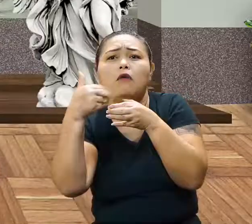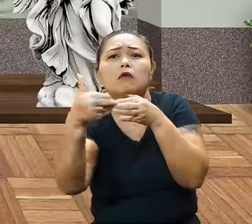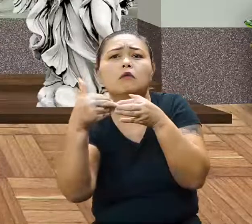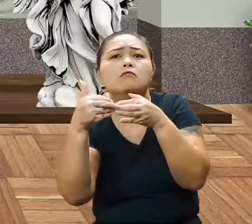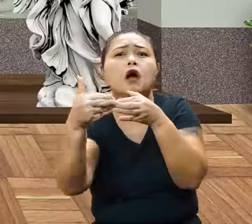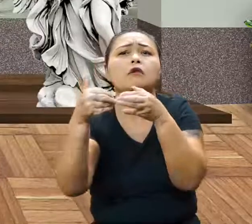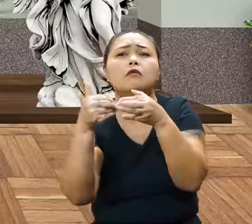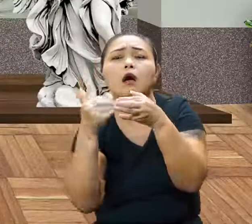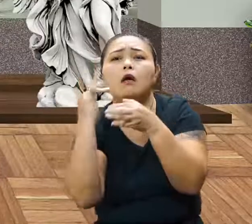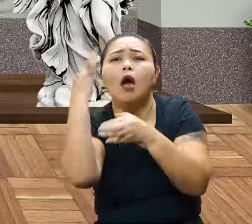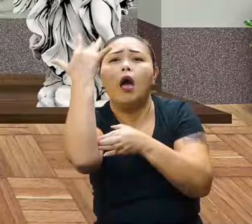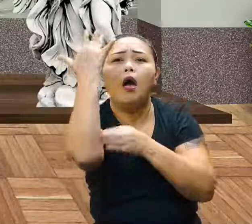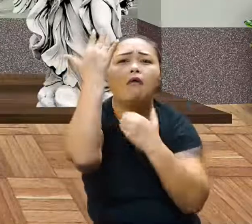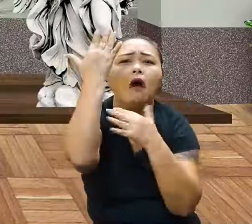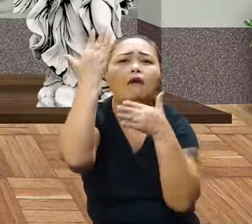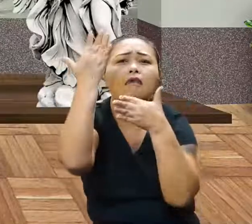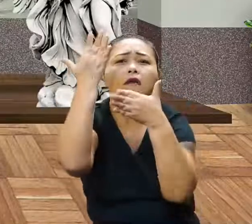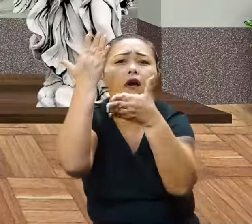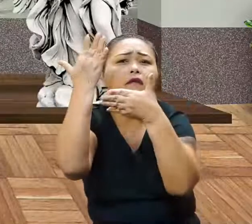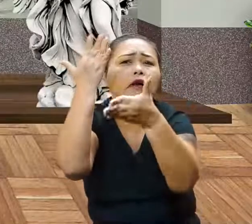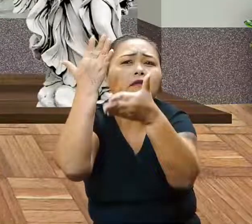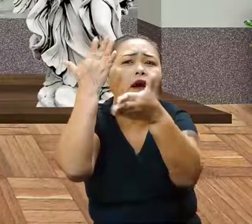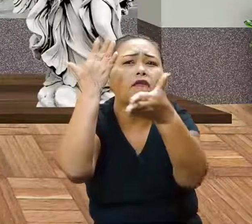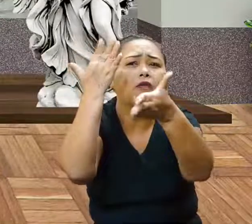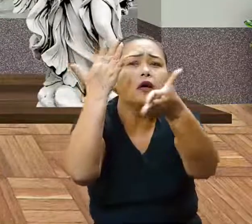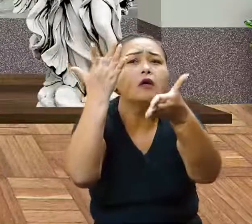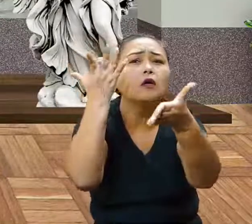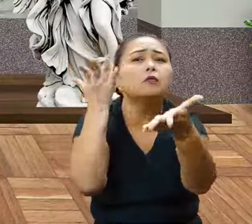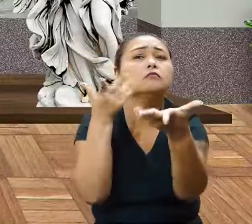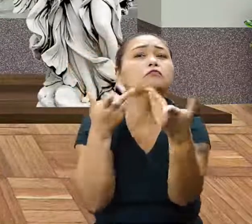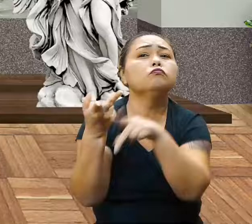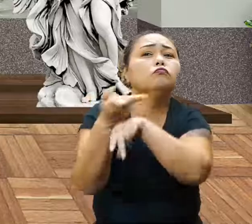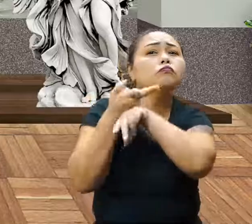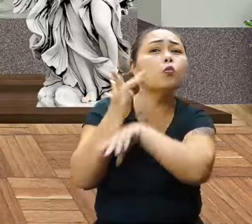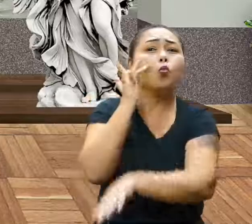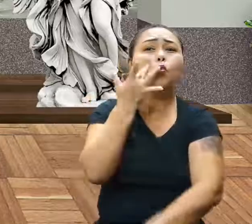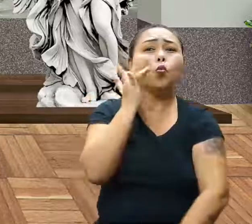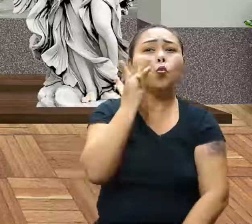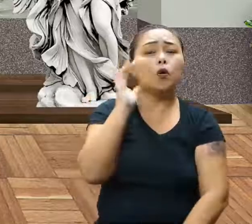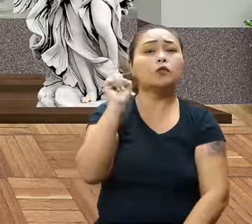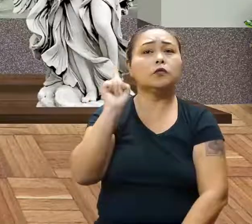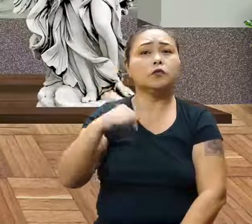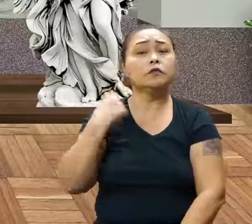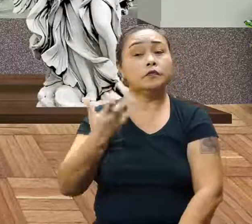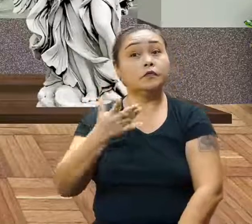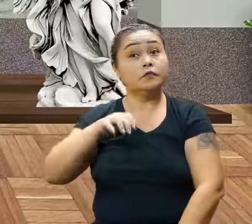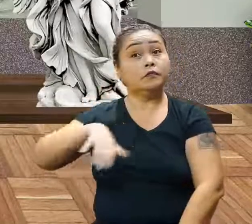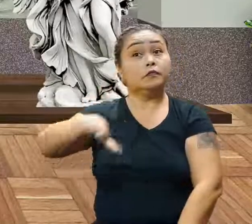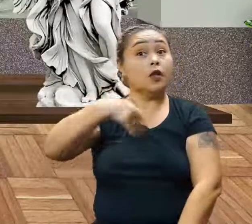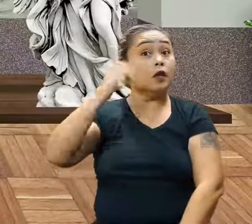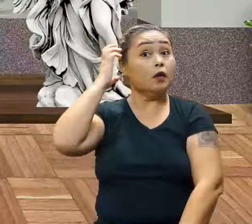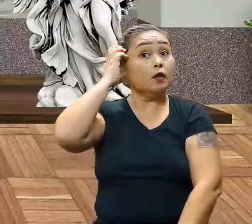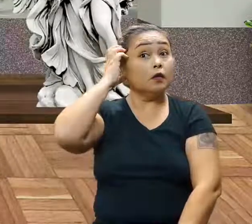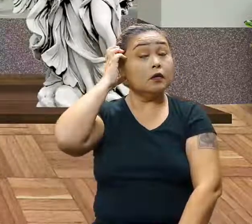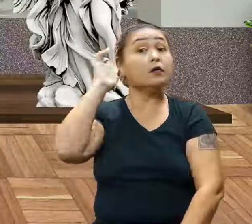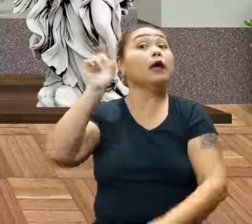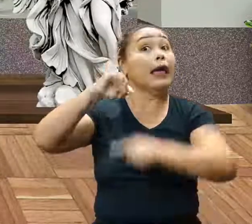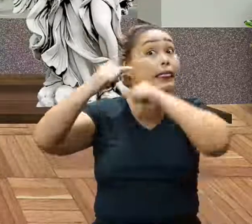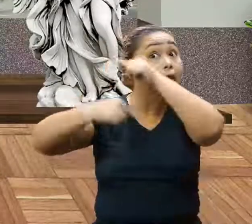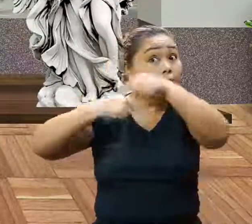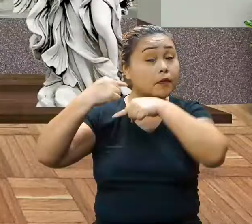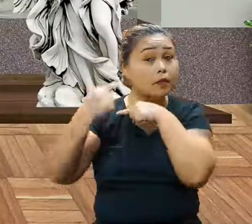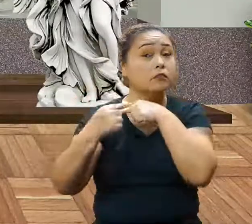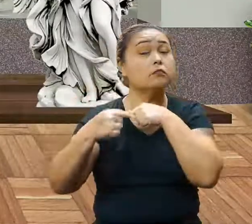frentes, e vão adentrar, e vão em busca desse ouro. Que o diga na região de Cuiabá e depois na